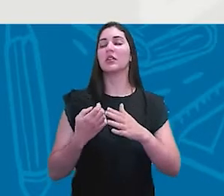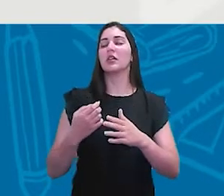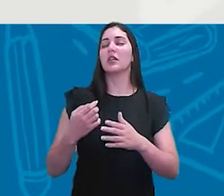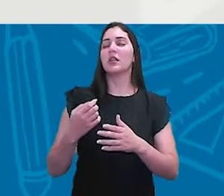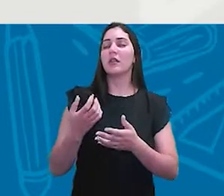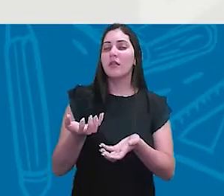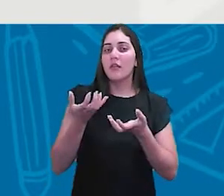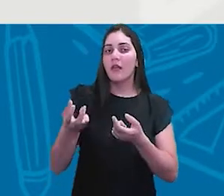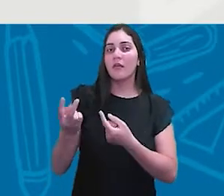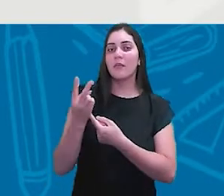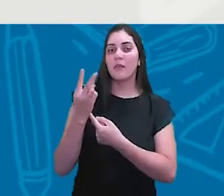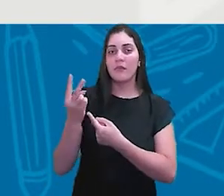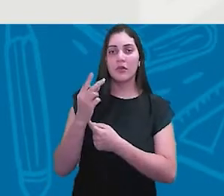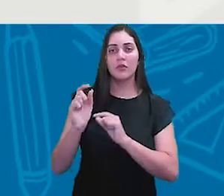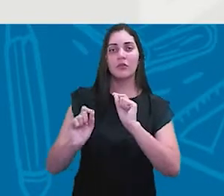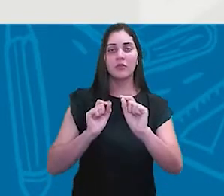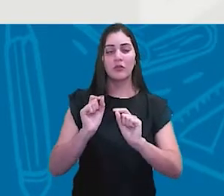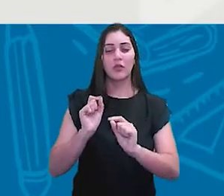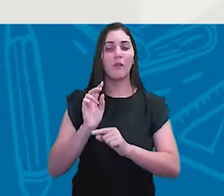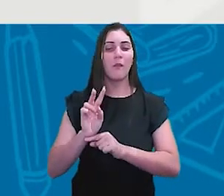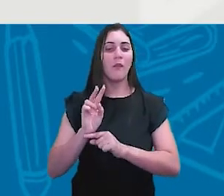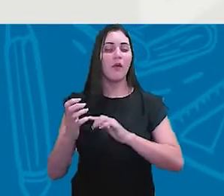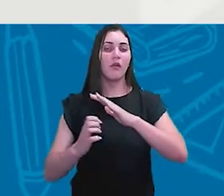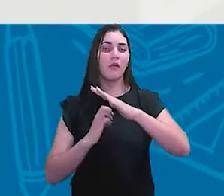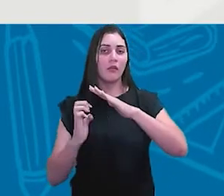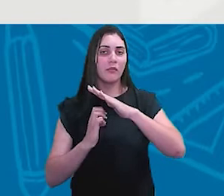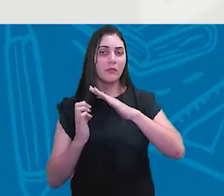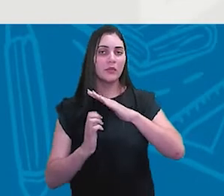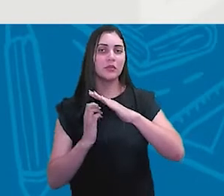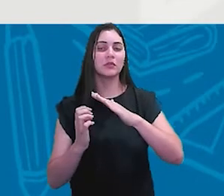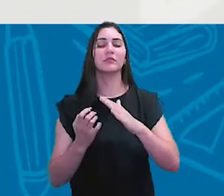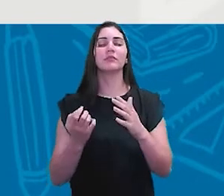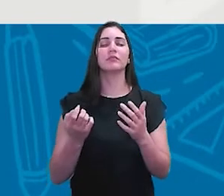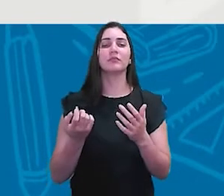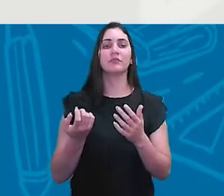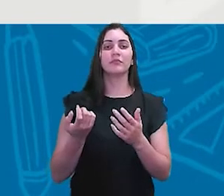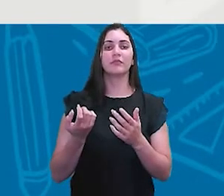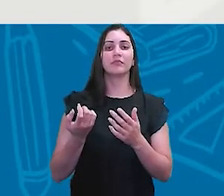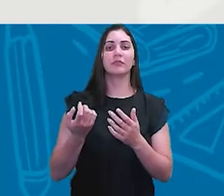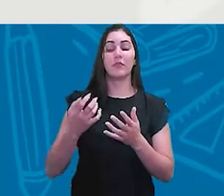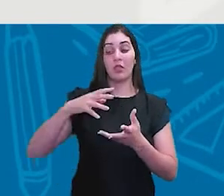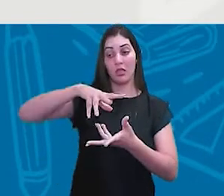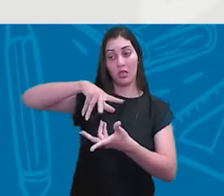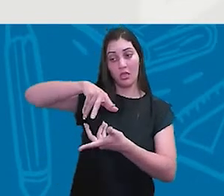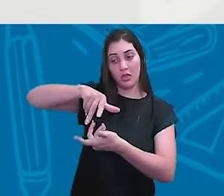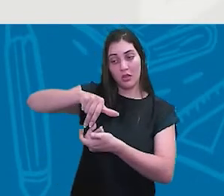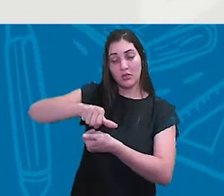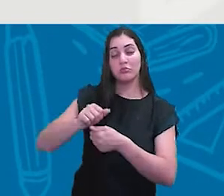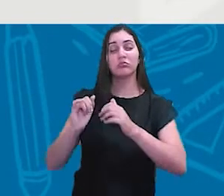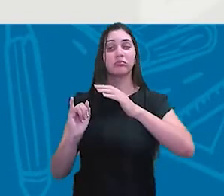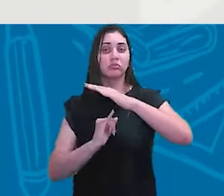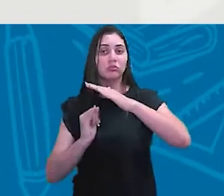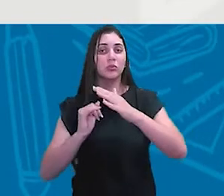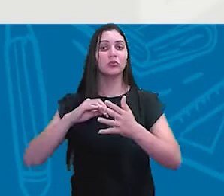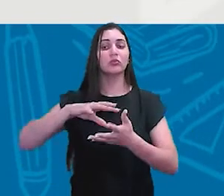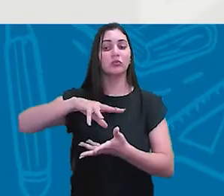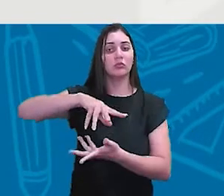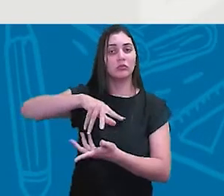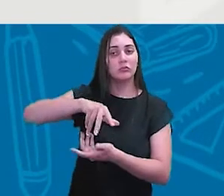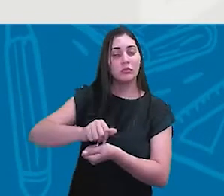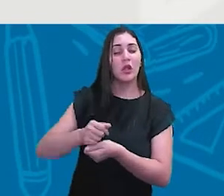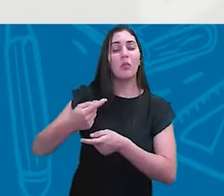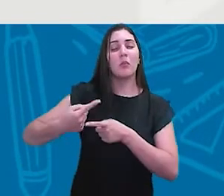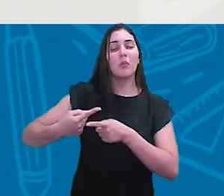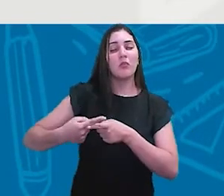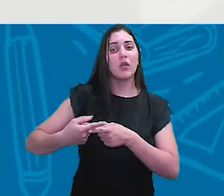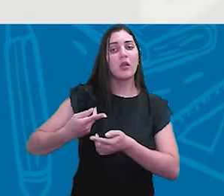protecionismo, né? Você quer proteger a sua empresa, a sua empresa nacional, a sua indústria nacional, porque